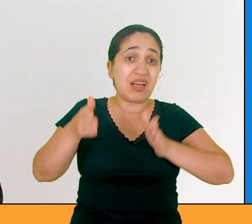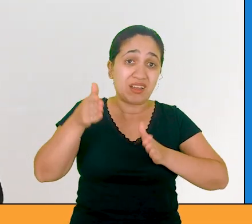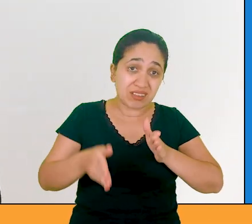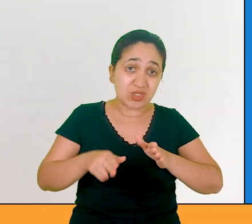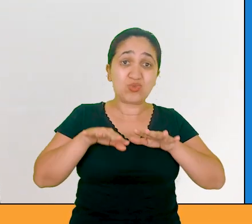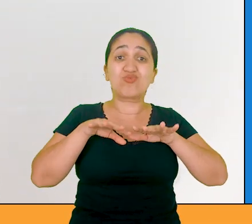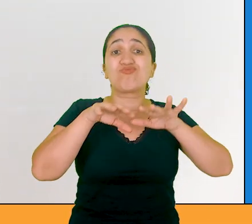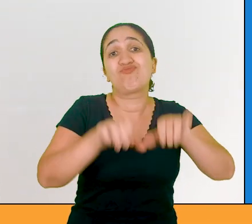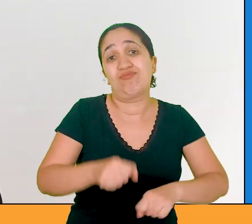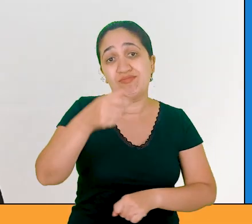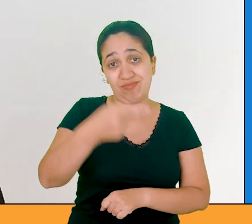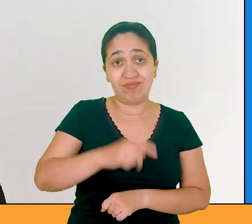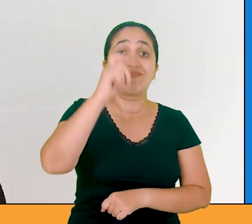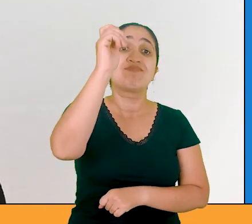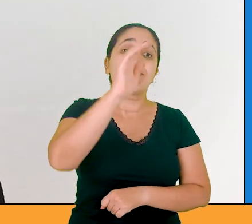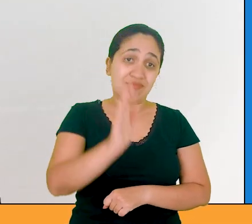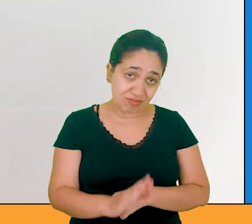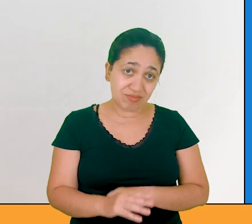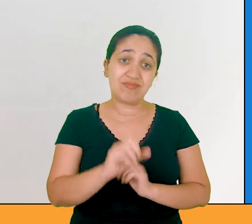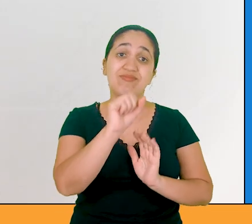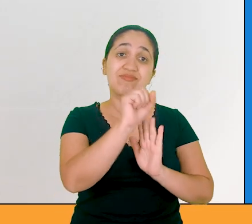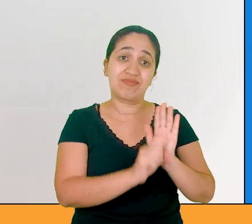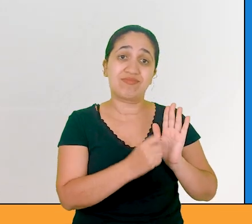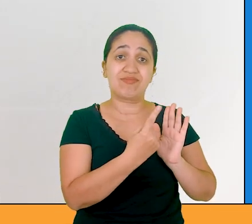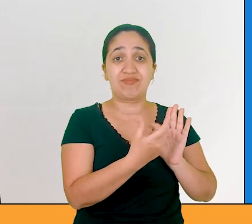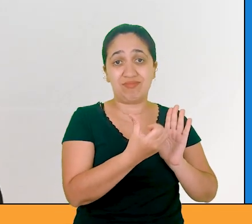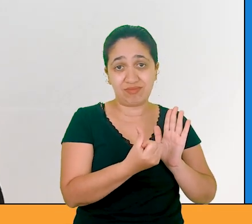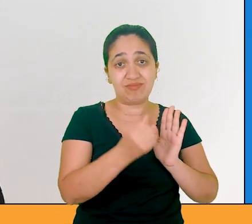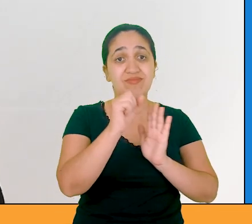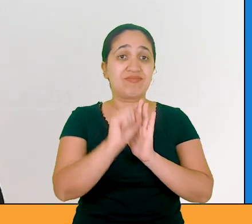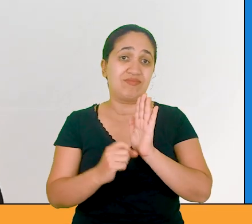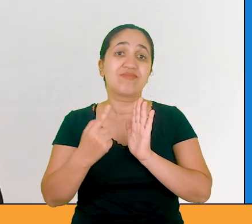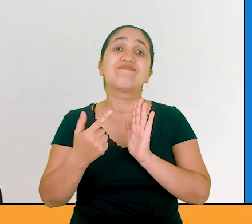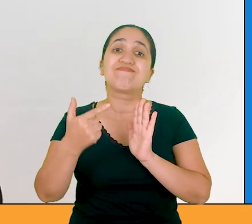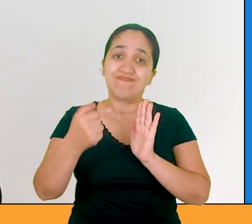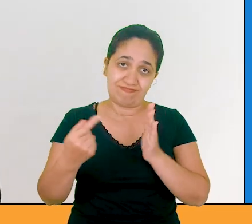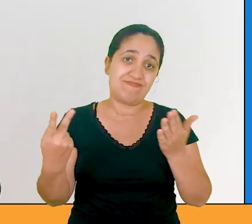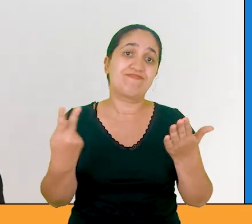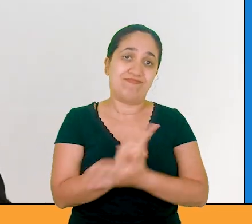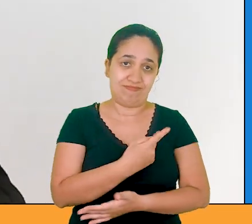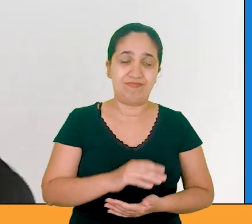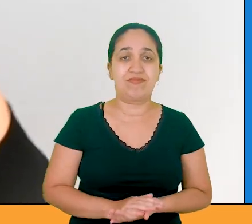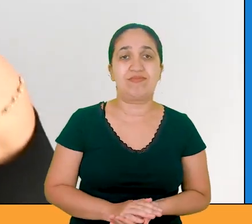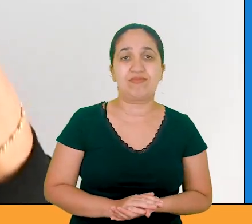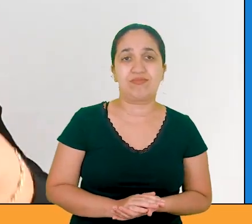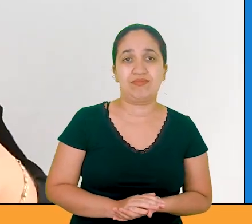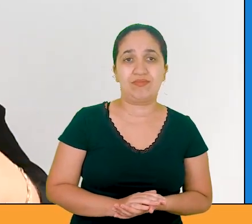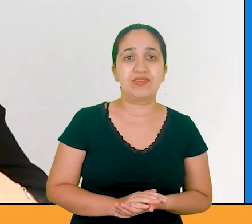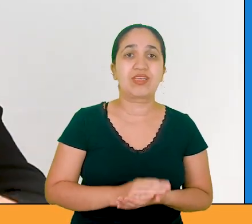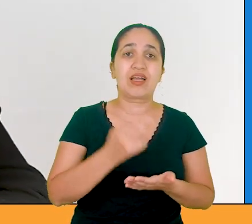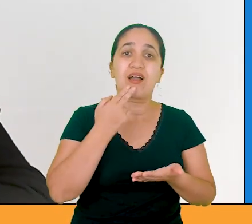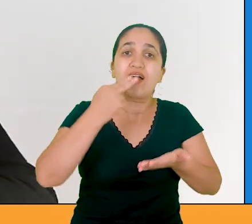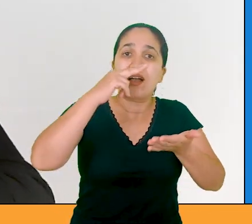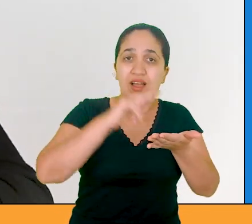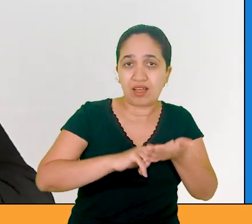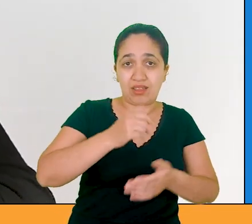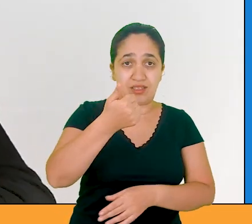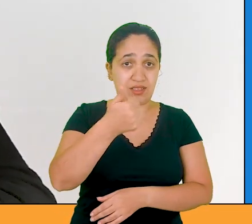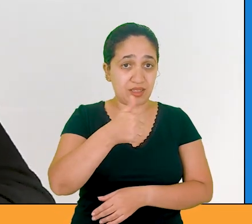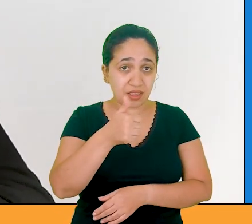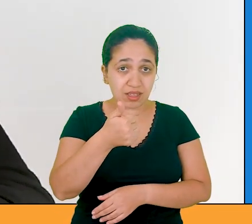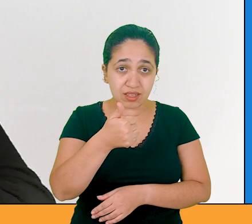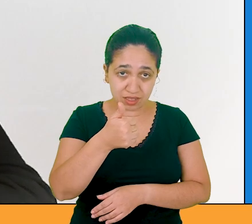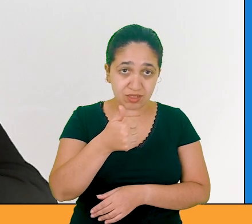colonização do Brasil nos séculos XVI e XVII. Essas 11 cartas,